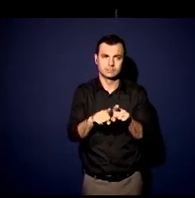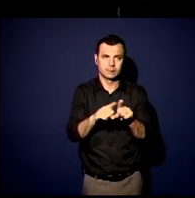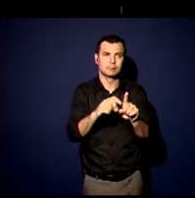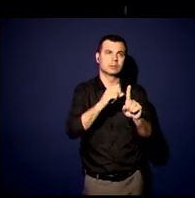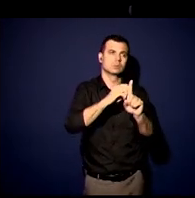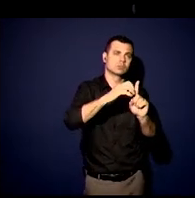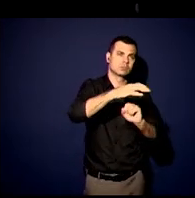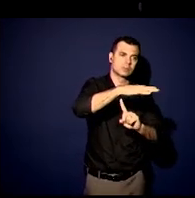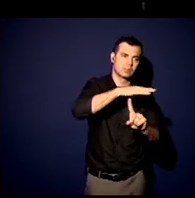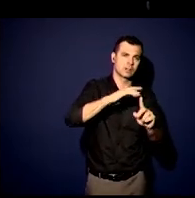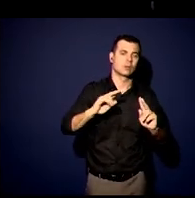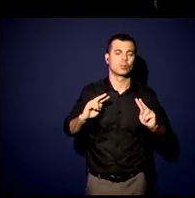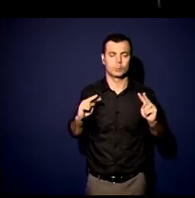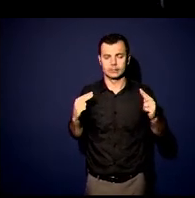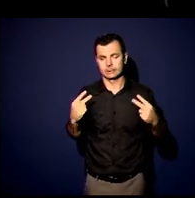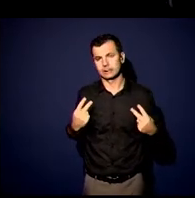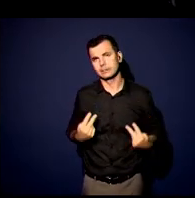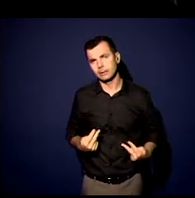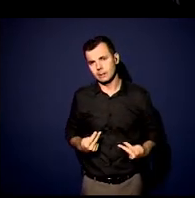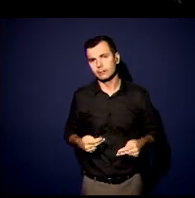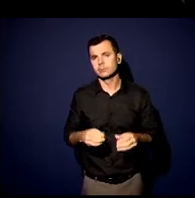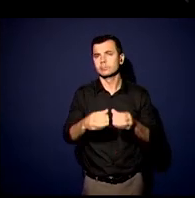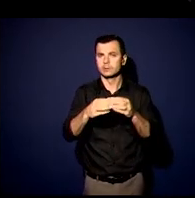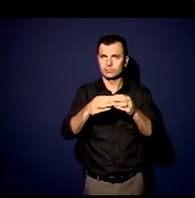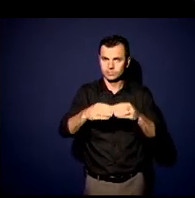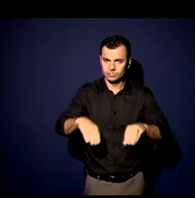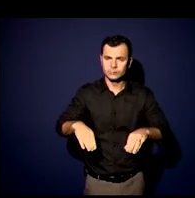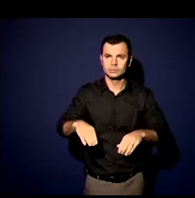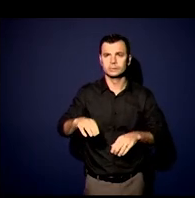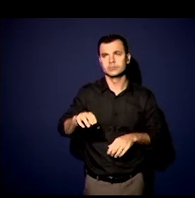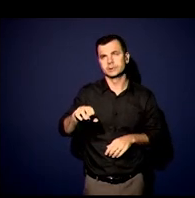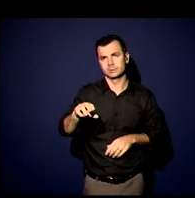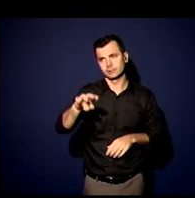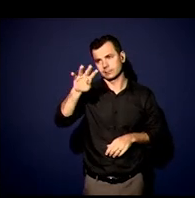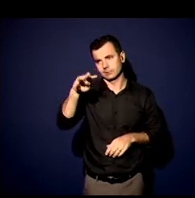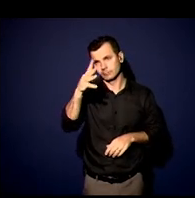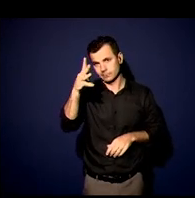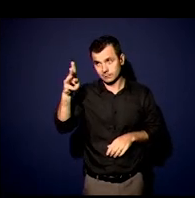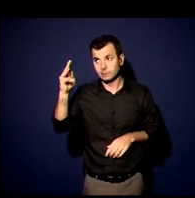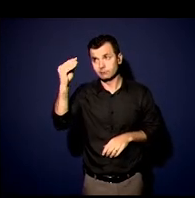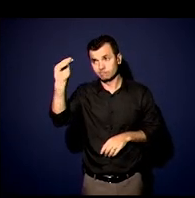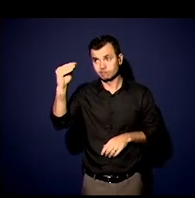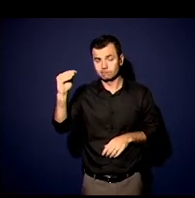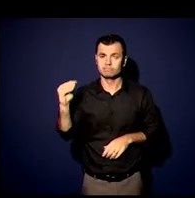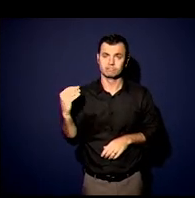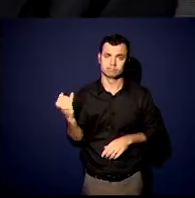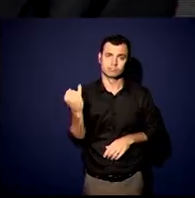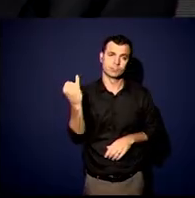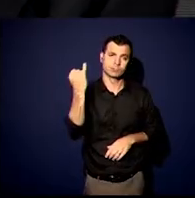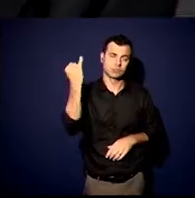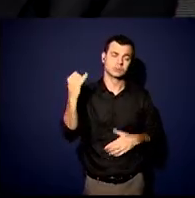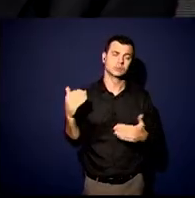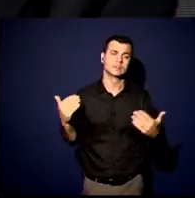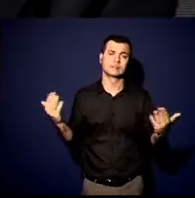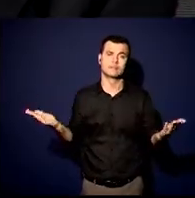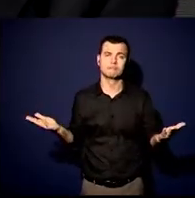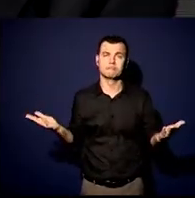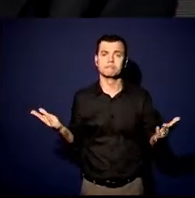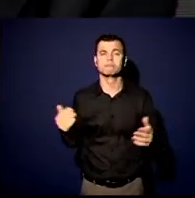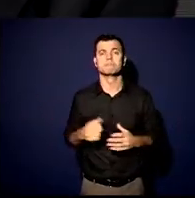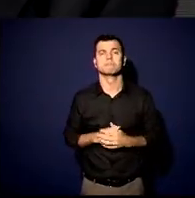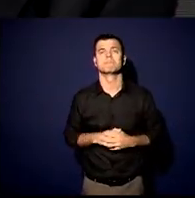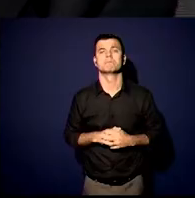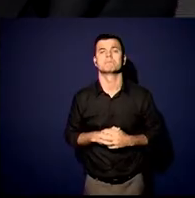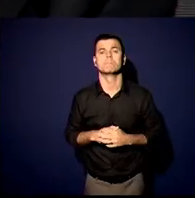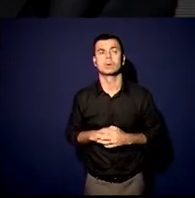humanitários que devem entrar em qualquer planilha séria de análise Quanto é uma política pública então é o caminho